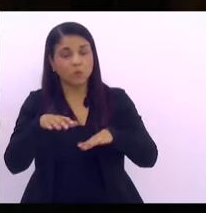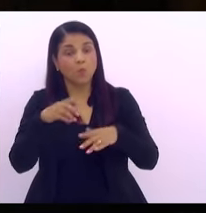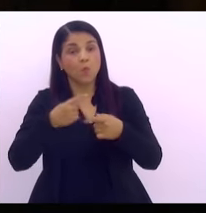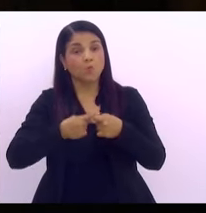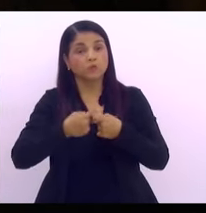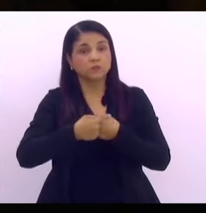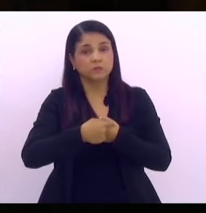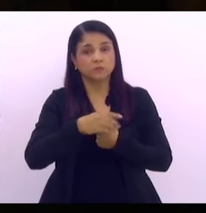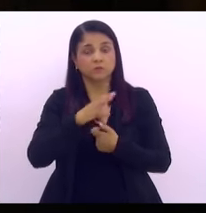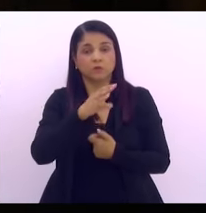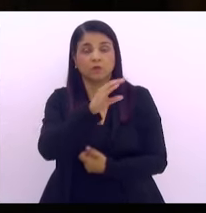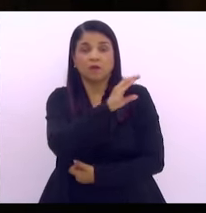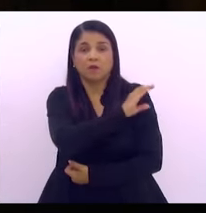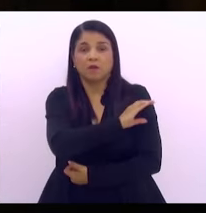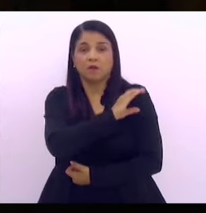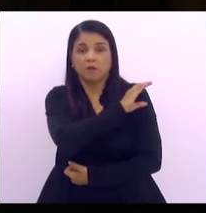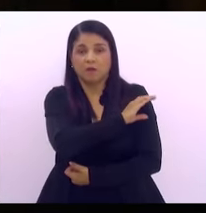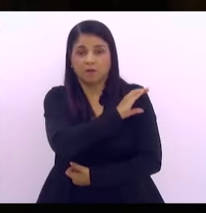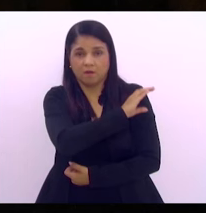Goytacazes.